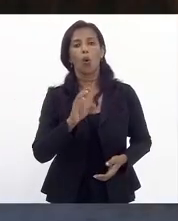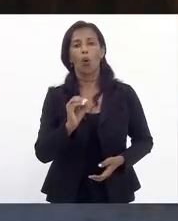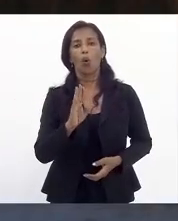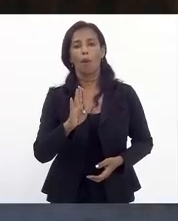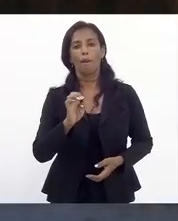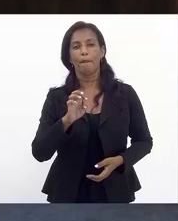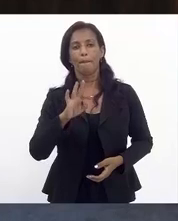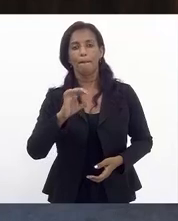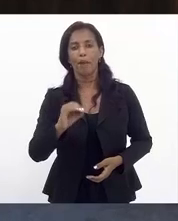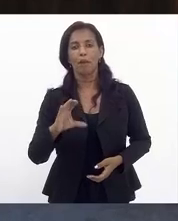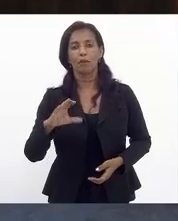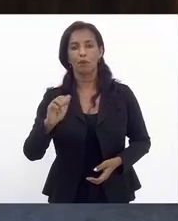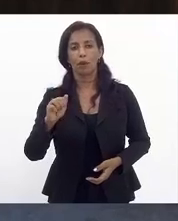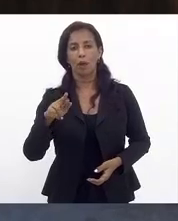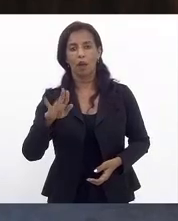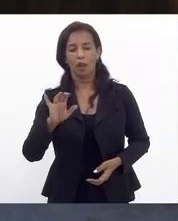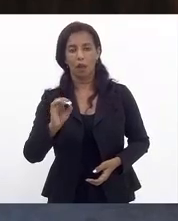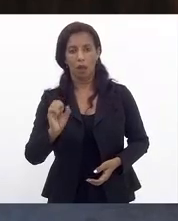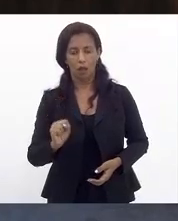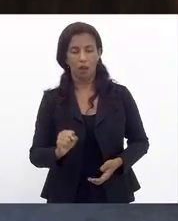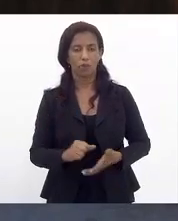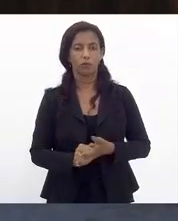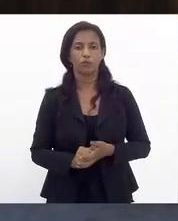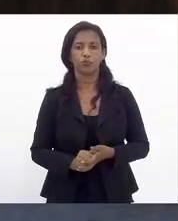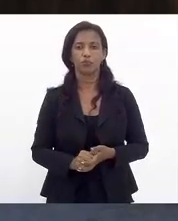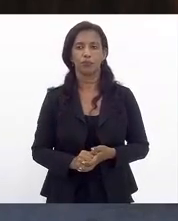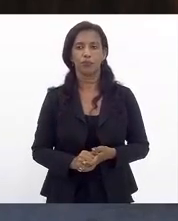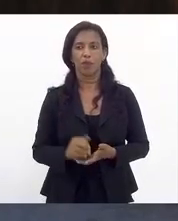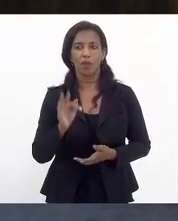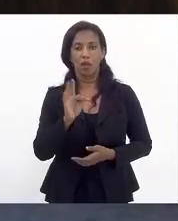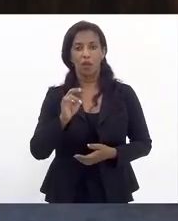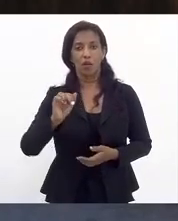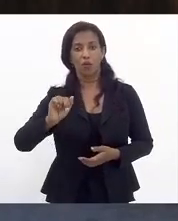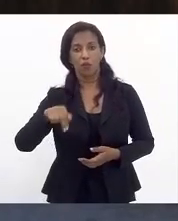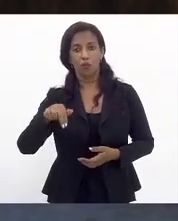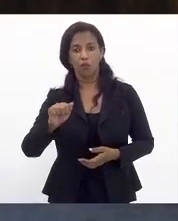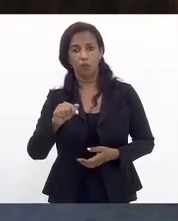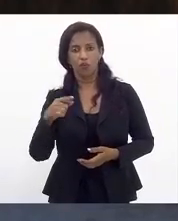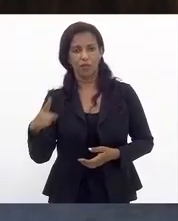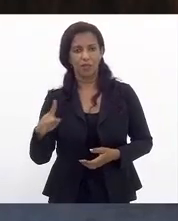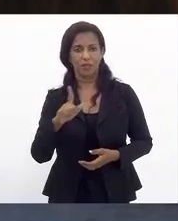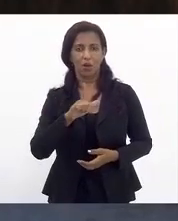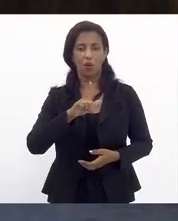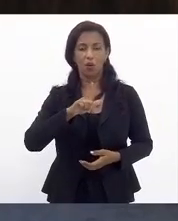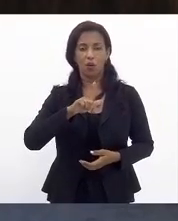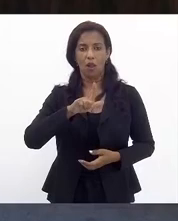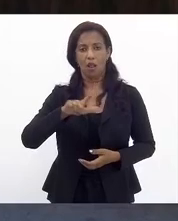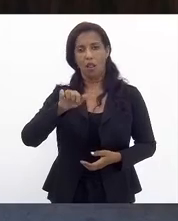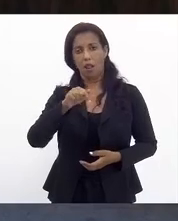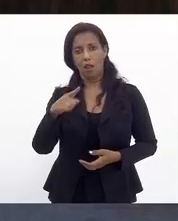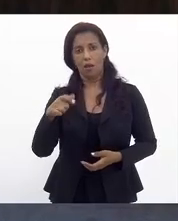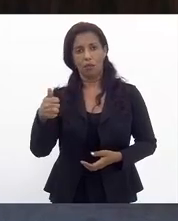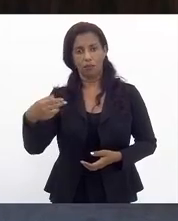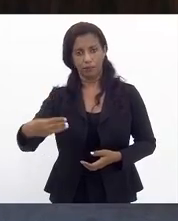Carlos representante e servidores das Fundações sociais Santa Cabrini Leão Treze fia